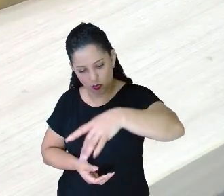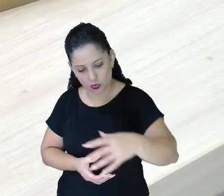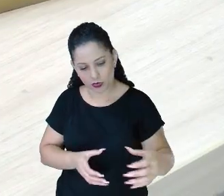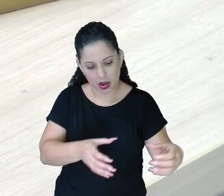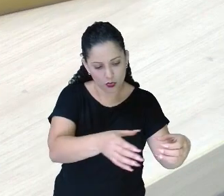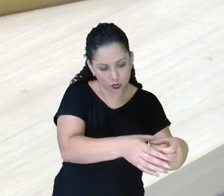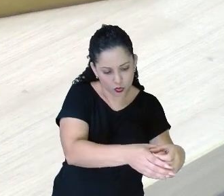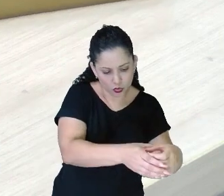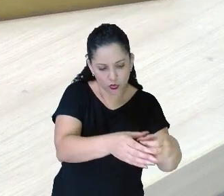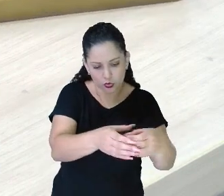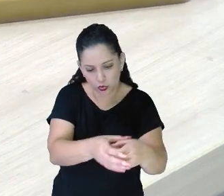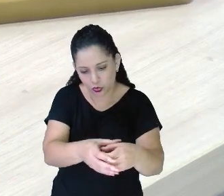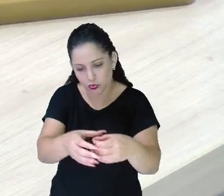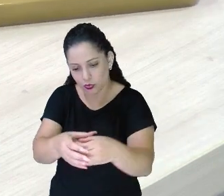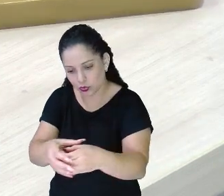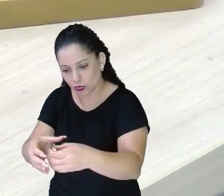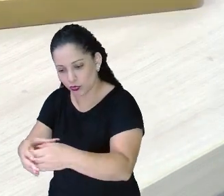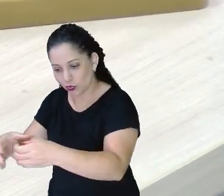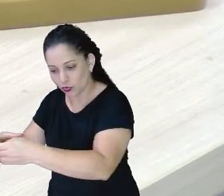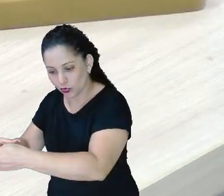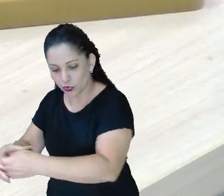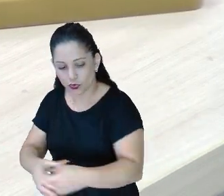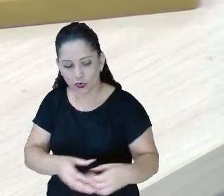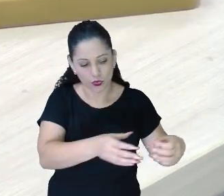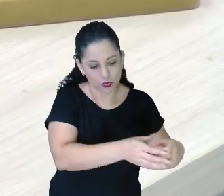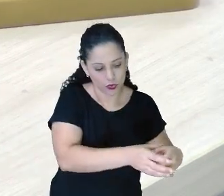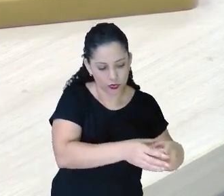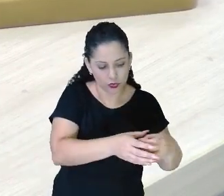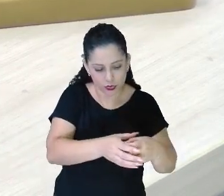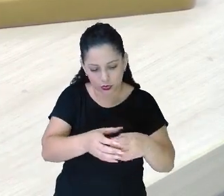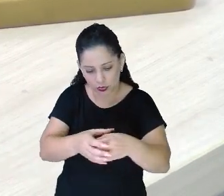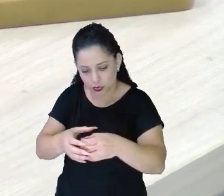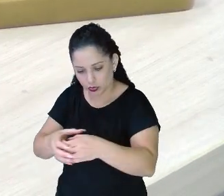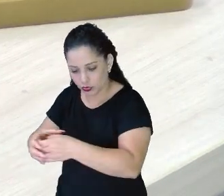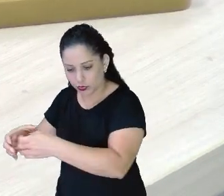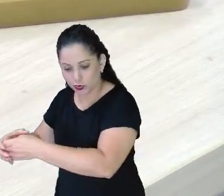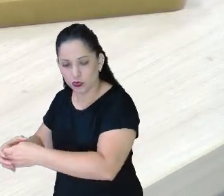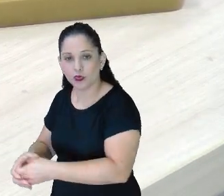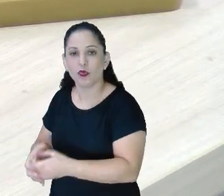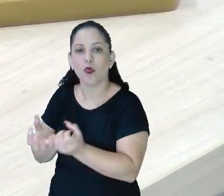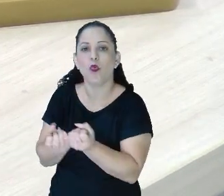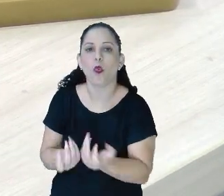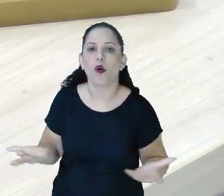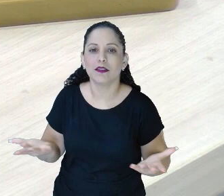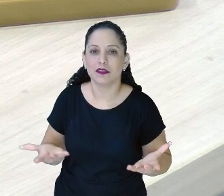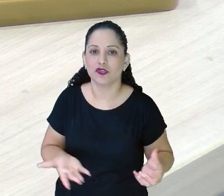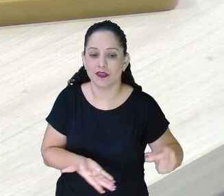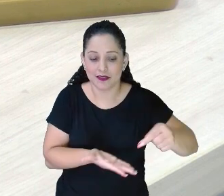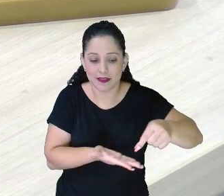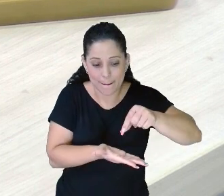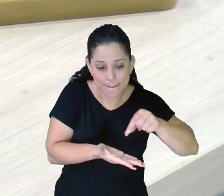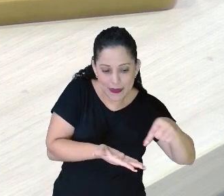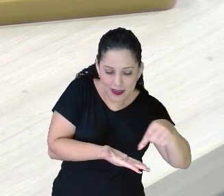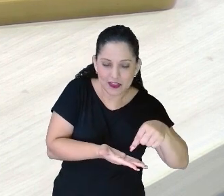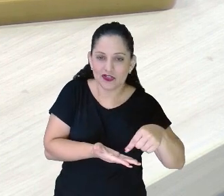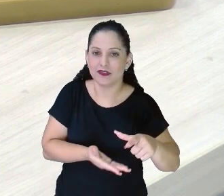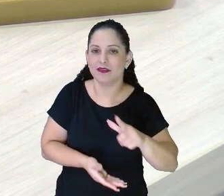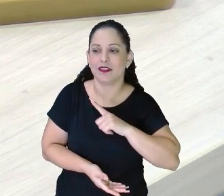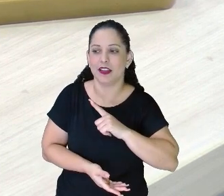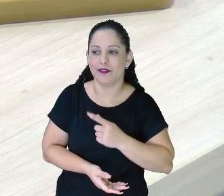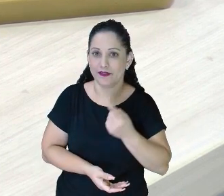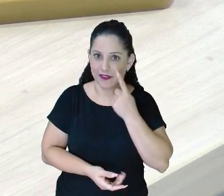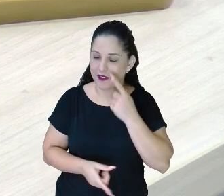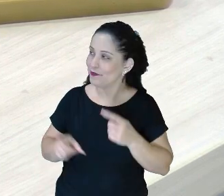como essa? Olha aí. Preste atenção, quinto ano, nessas casinhas